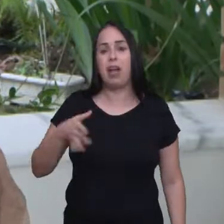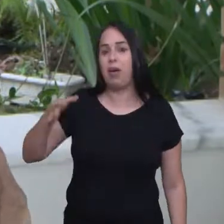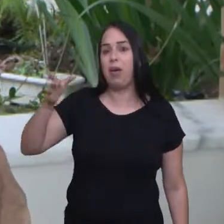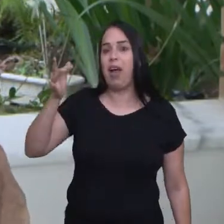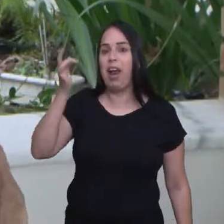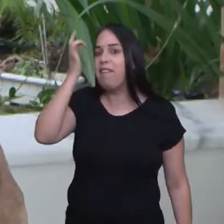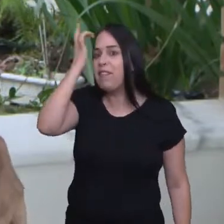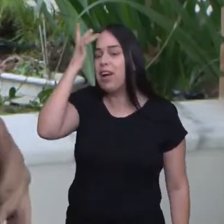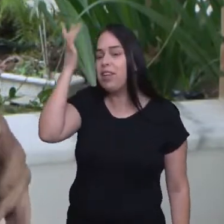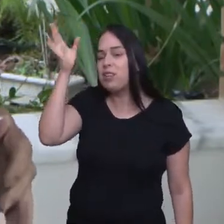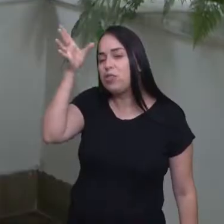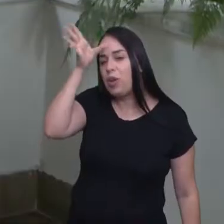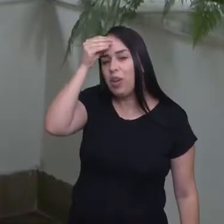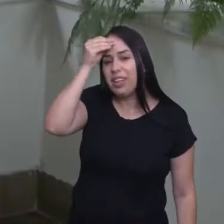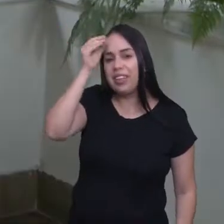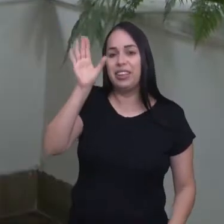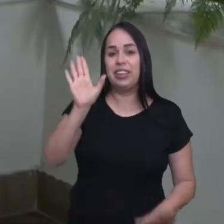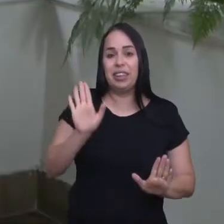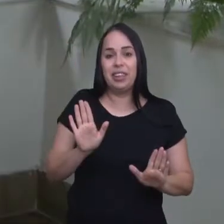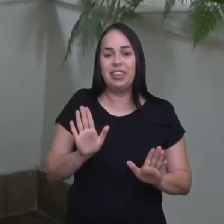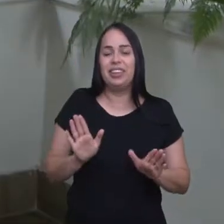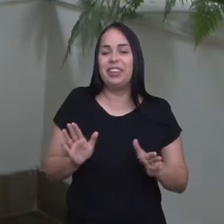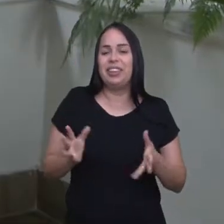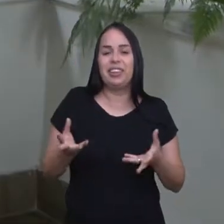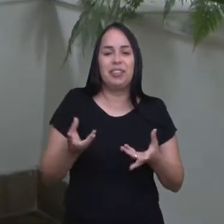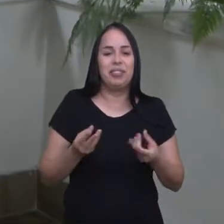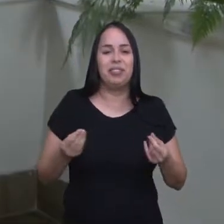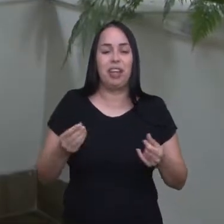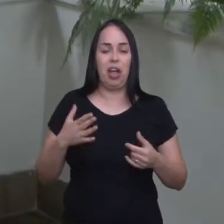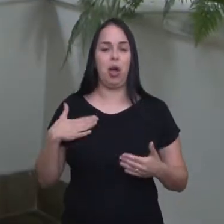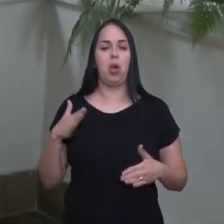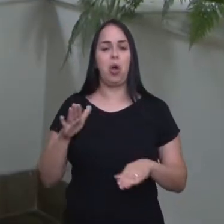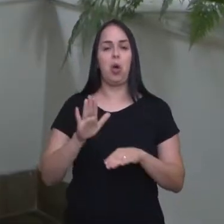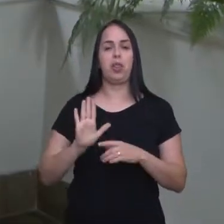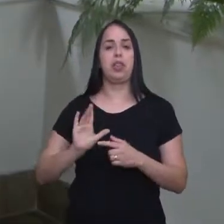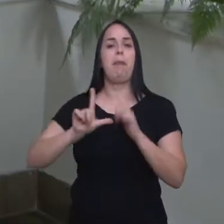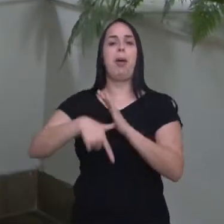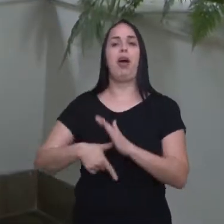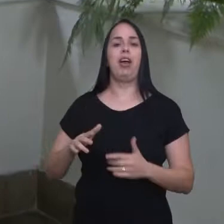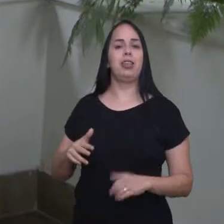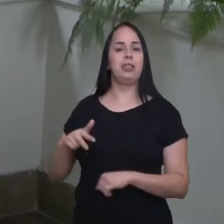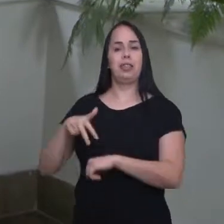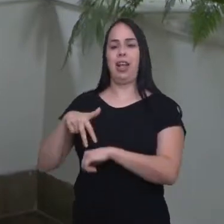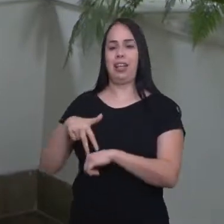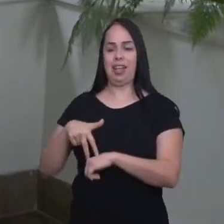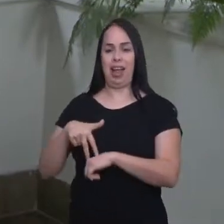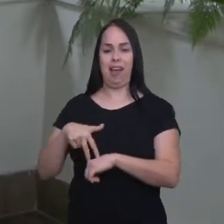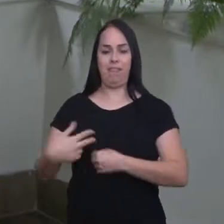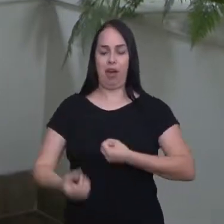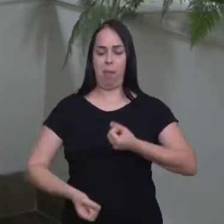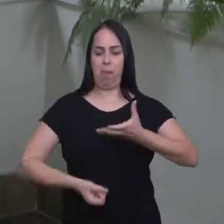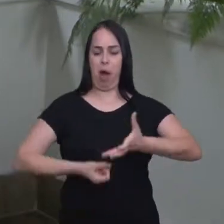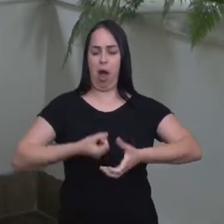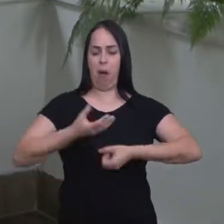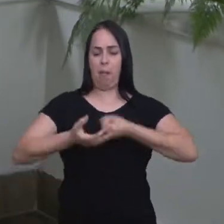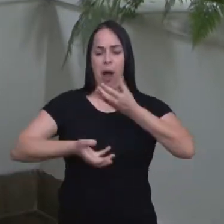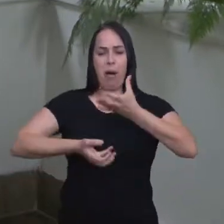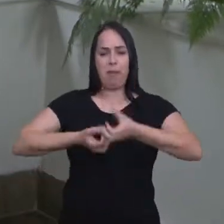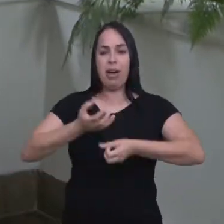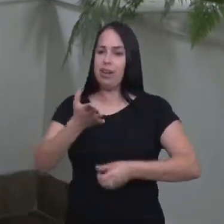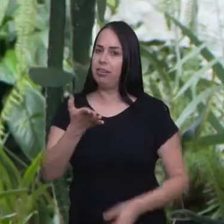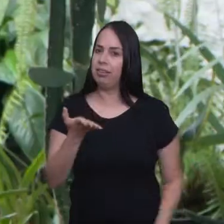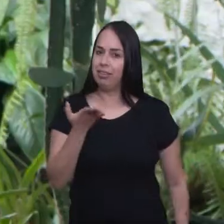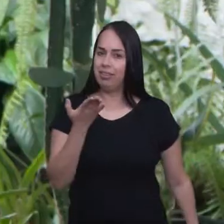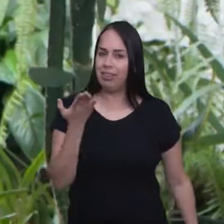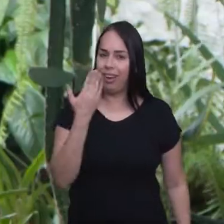decorar, eu gostava de me exibir praticamente, porque criança, você já